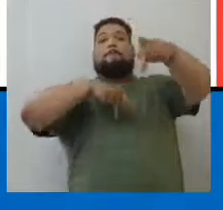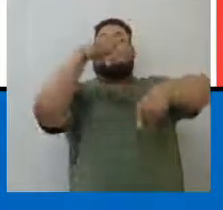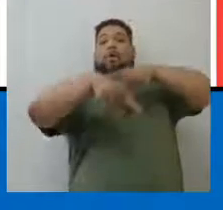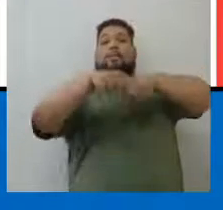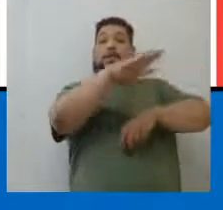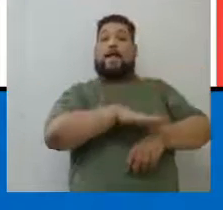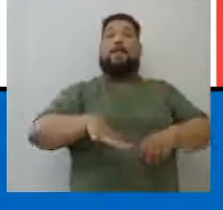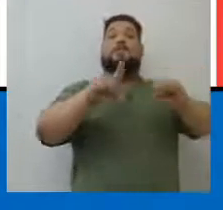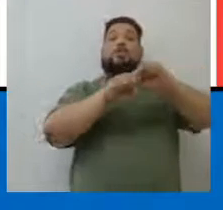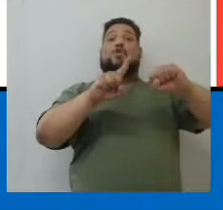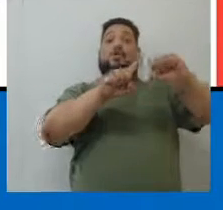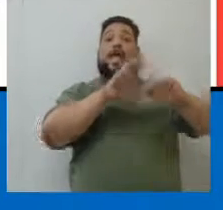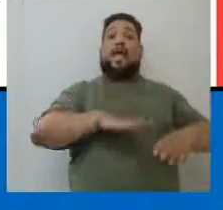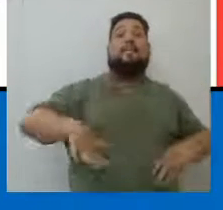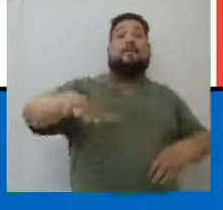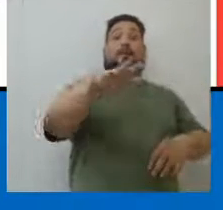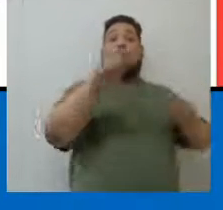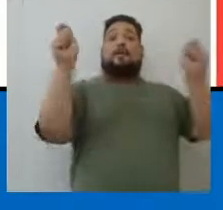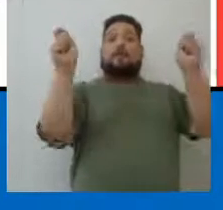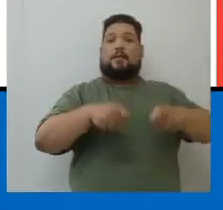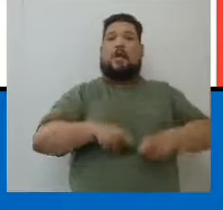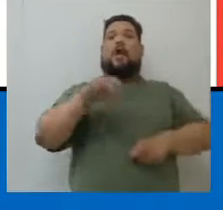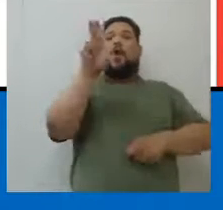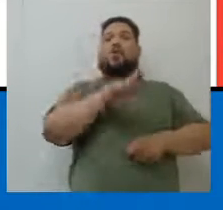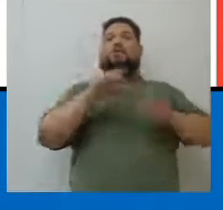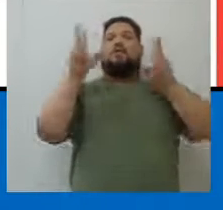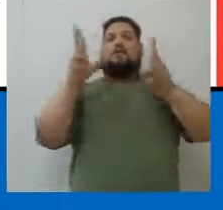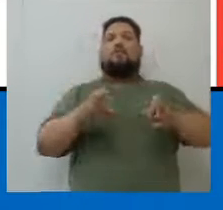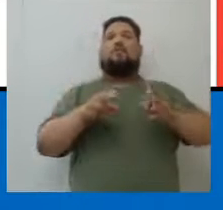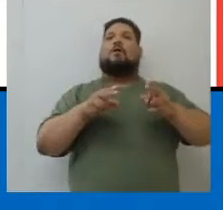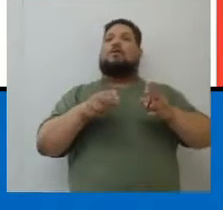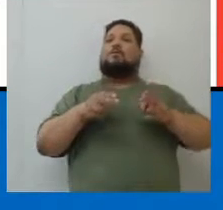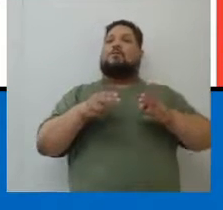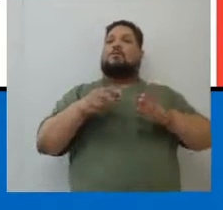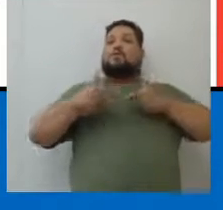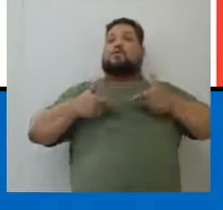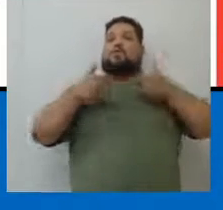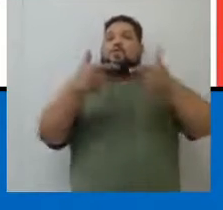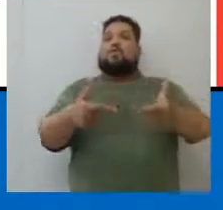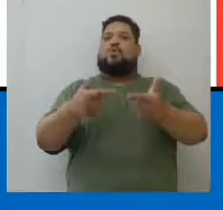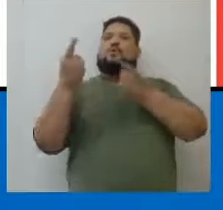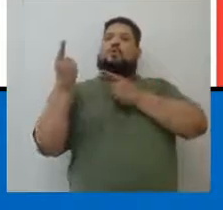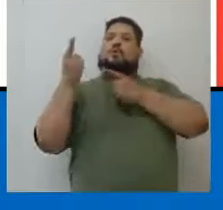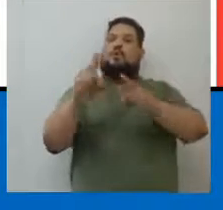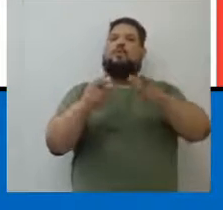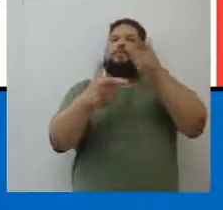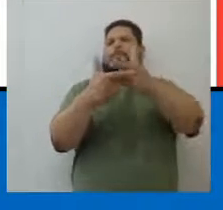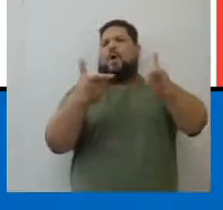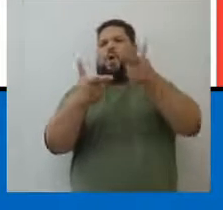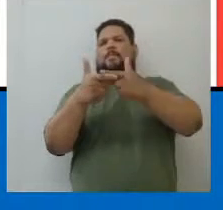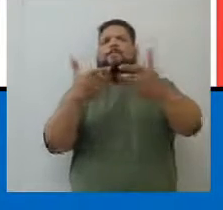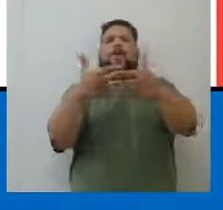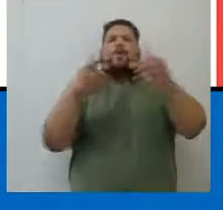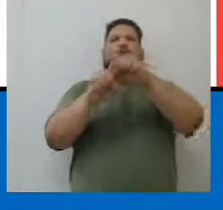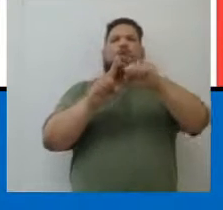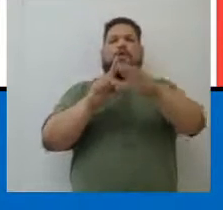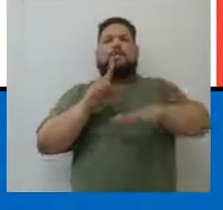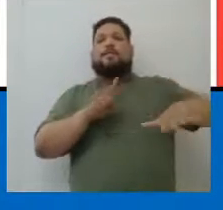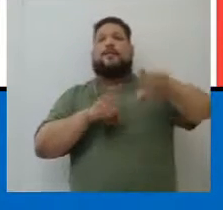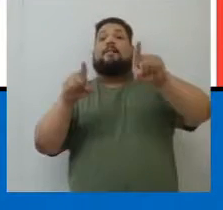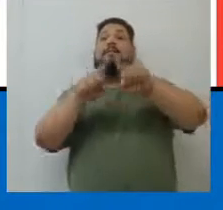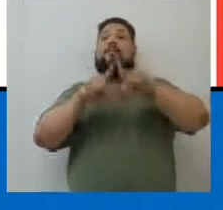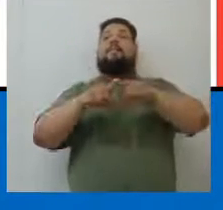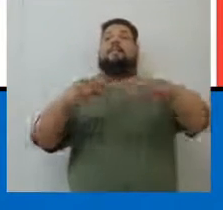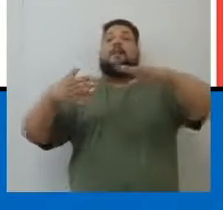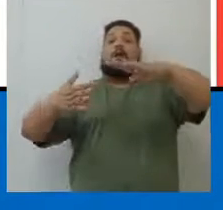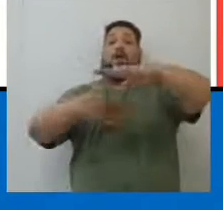parte social e começou a ser utilizado também como uma arma de luta contra problemas sociais e ambientais.